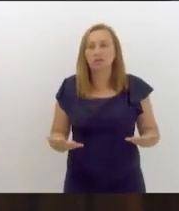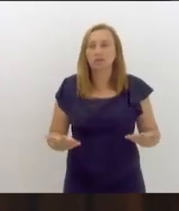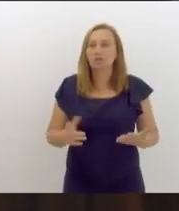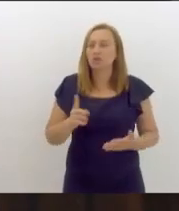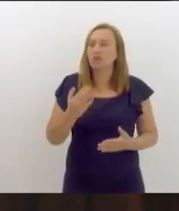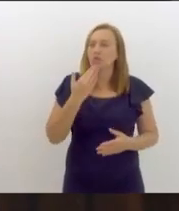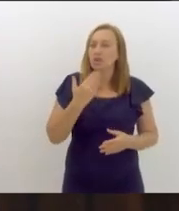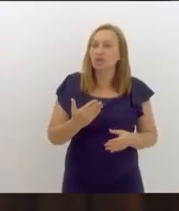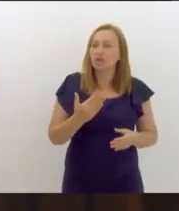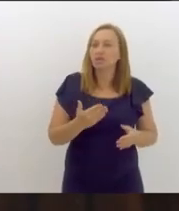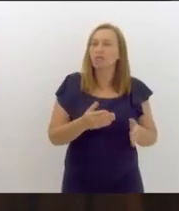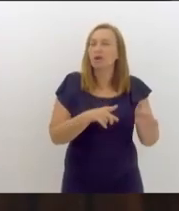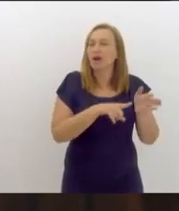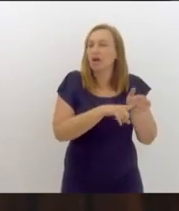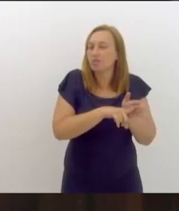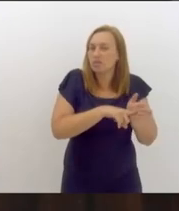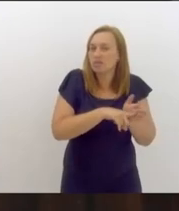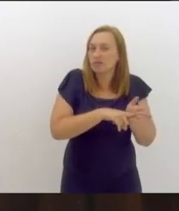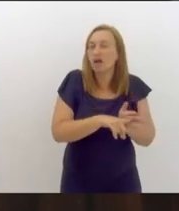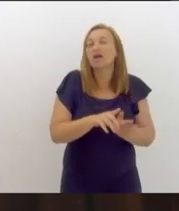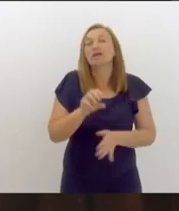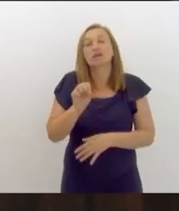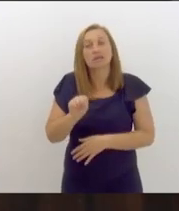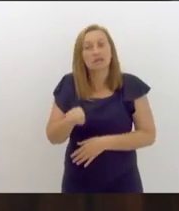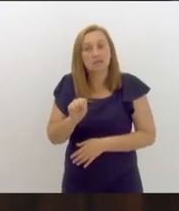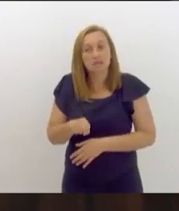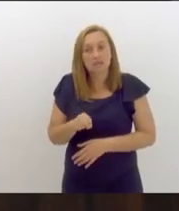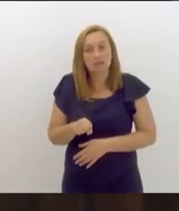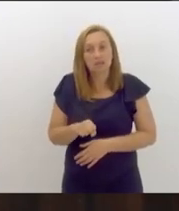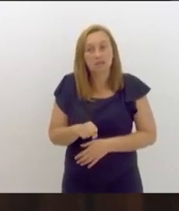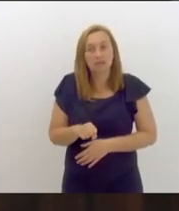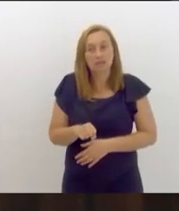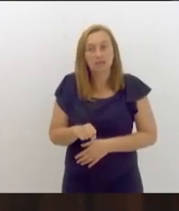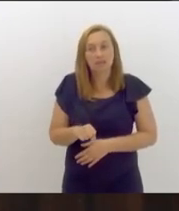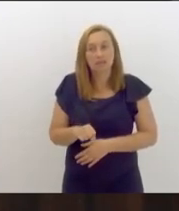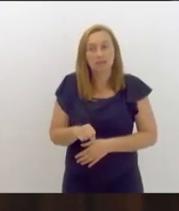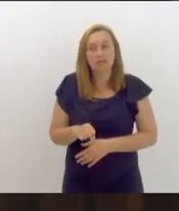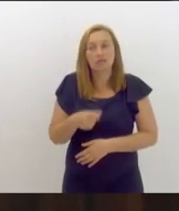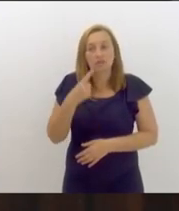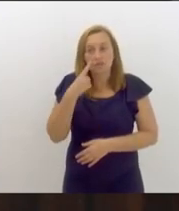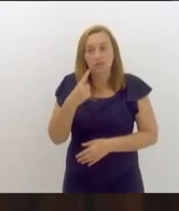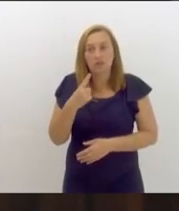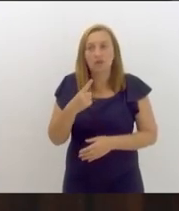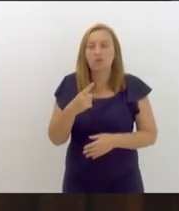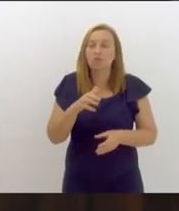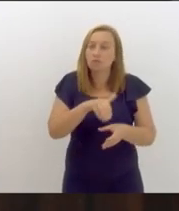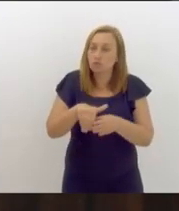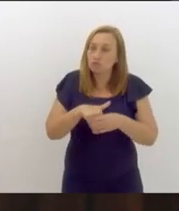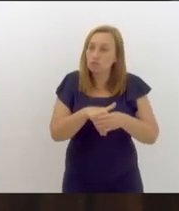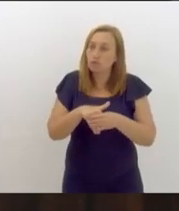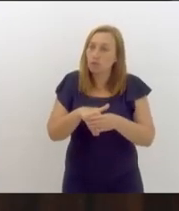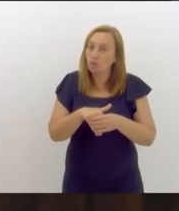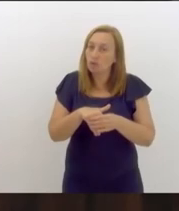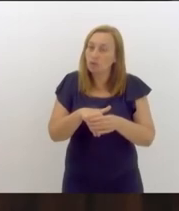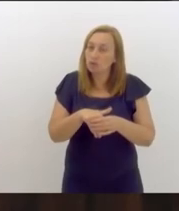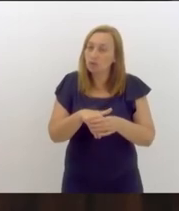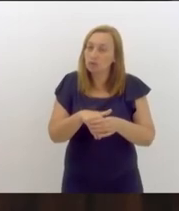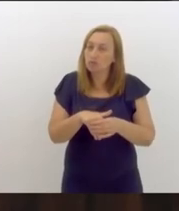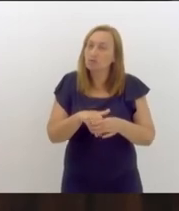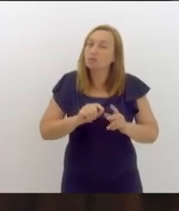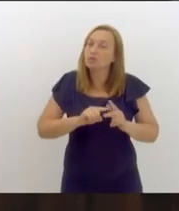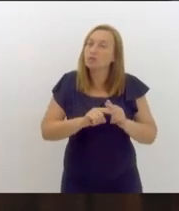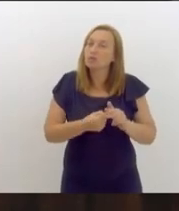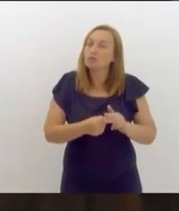pedido de verificação de foi colher os votos e vai ser feito essa alteração